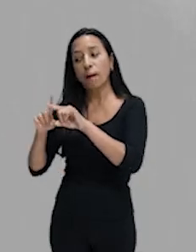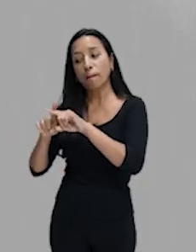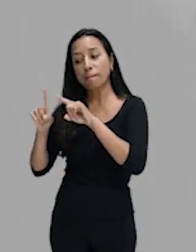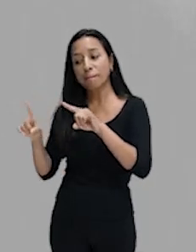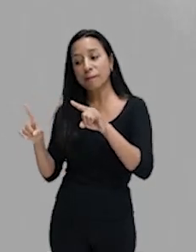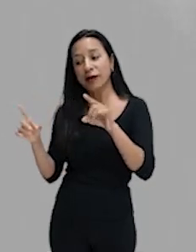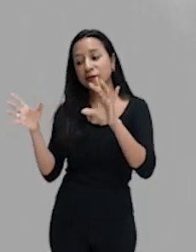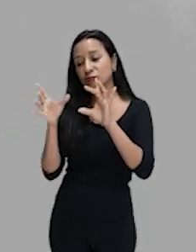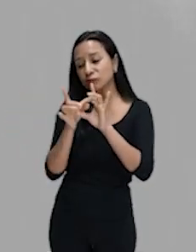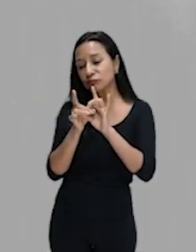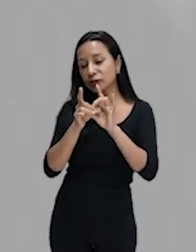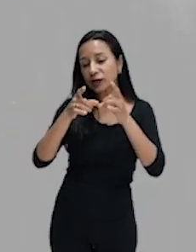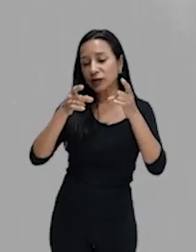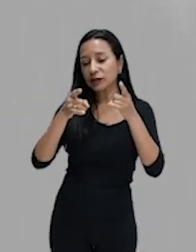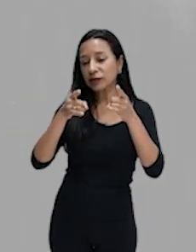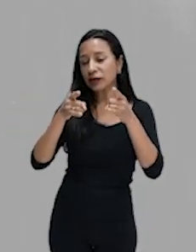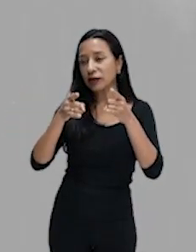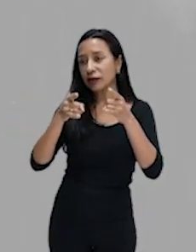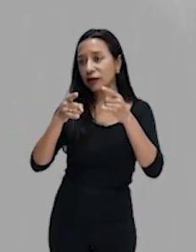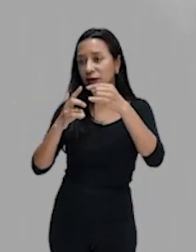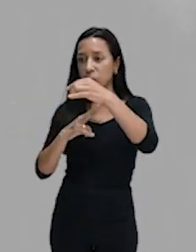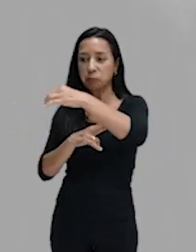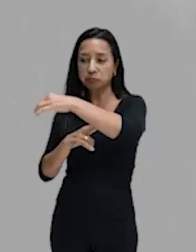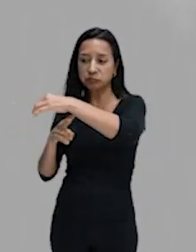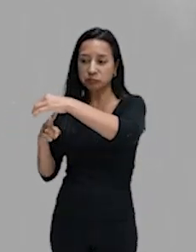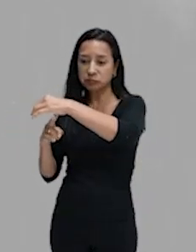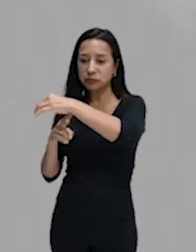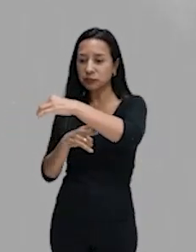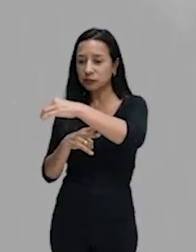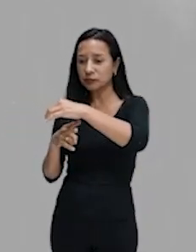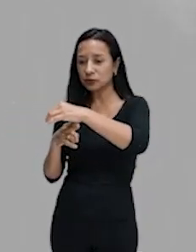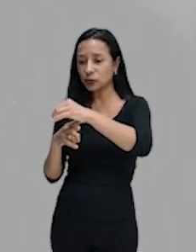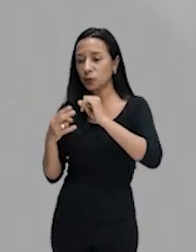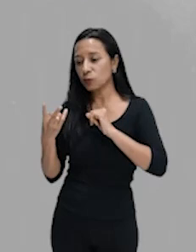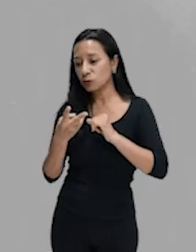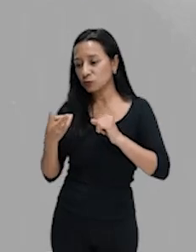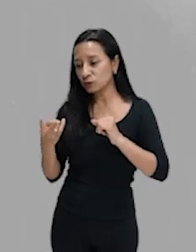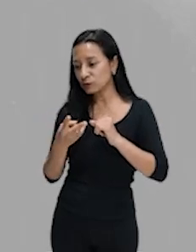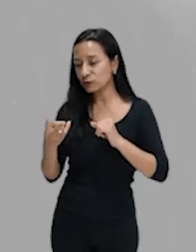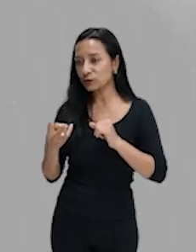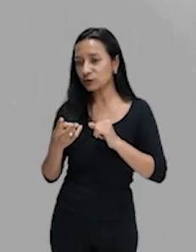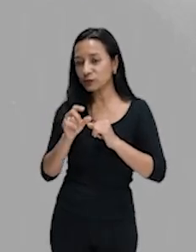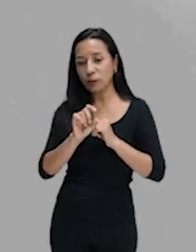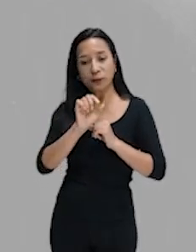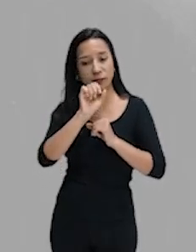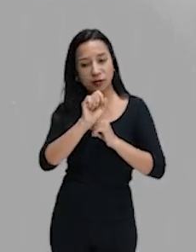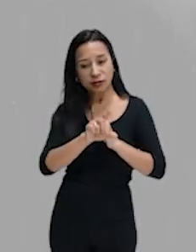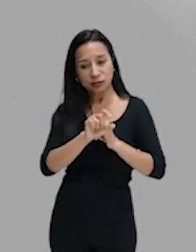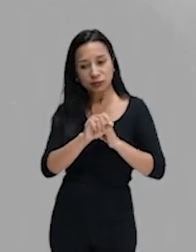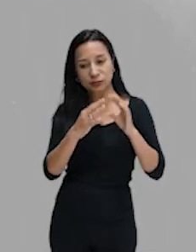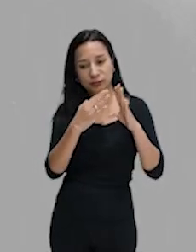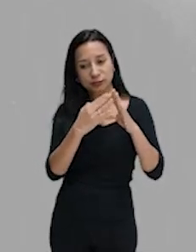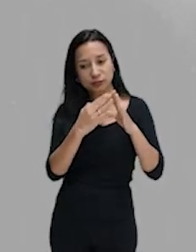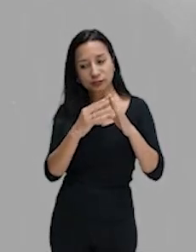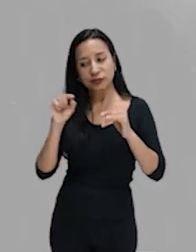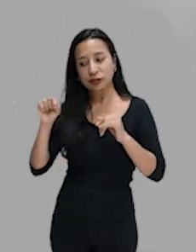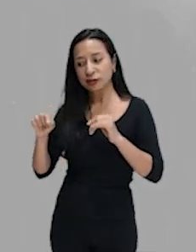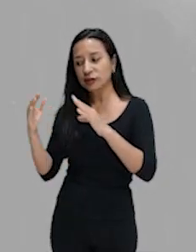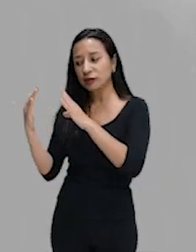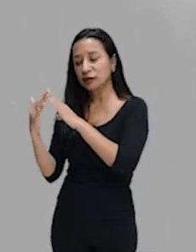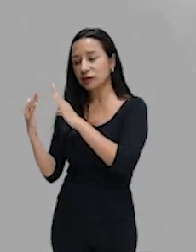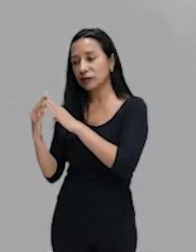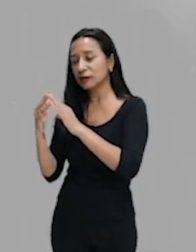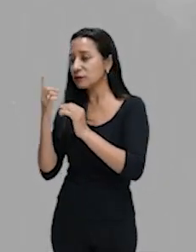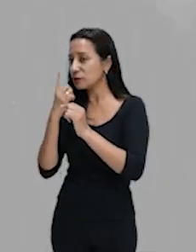ponte. Frida morava na Casa Azul e Diego na Casa Vermelha. Ambos mudaram-se para essas casas em